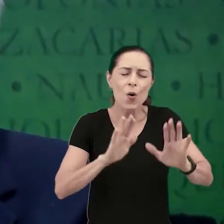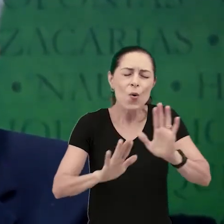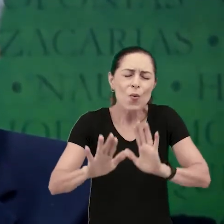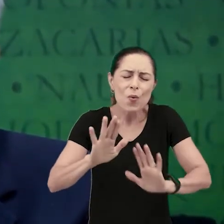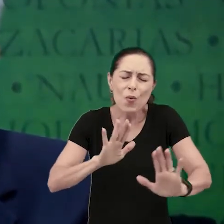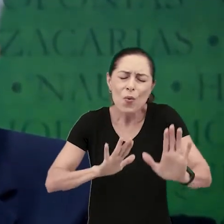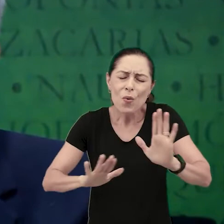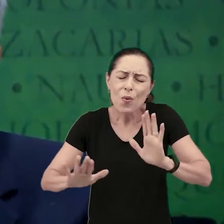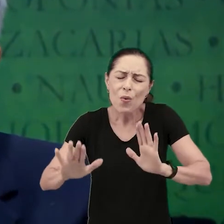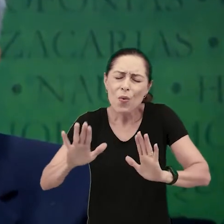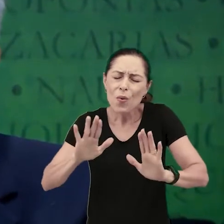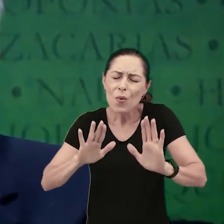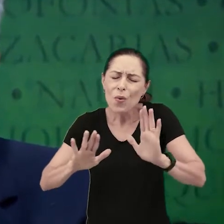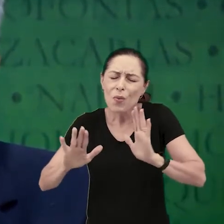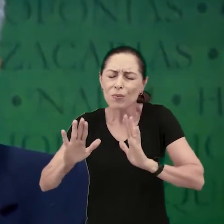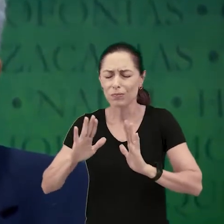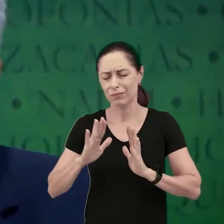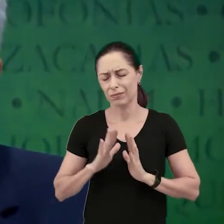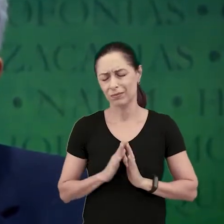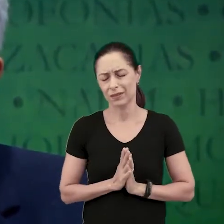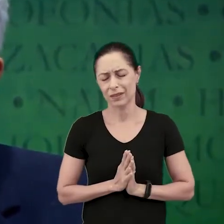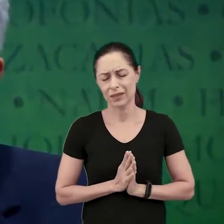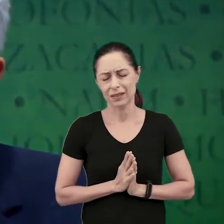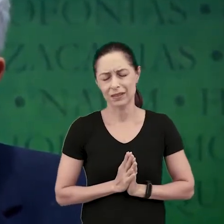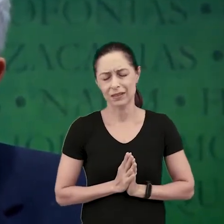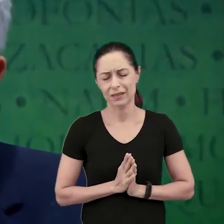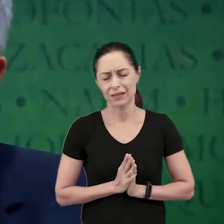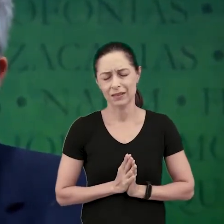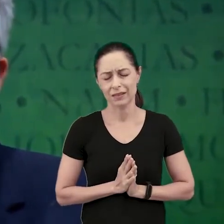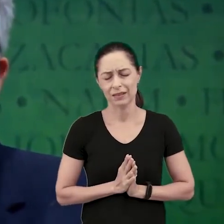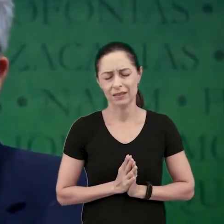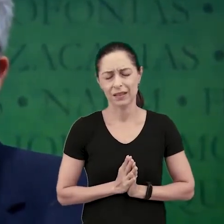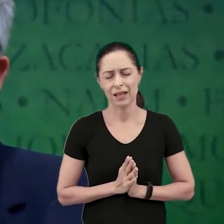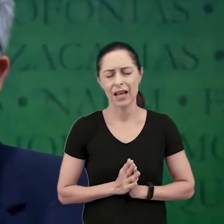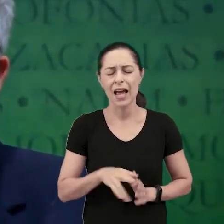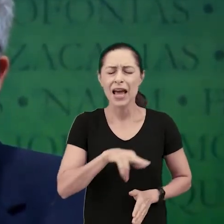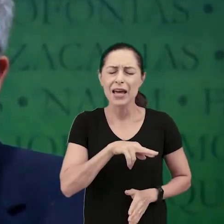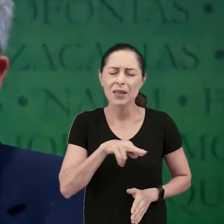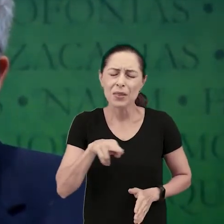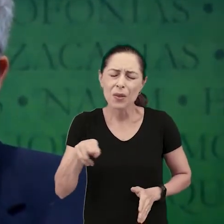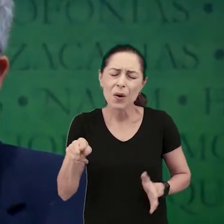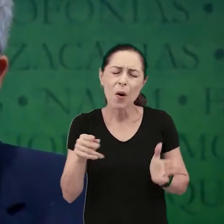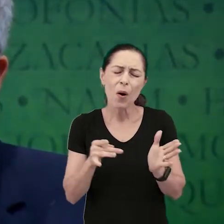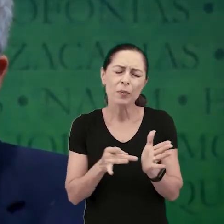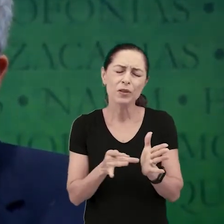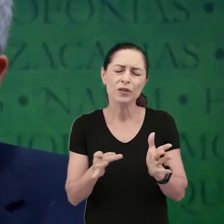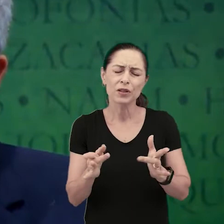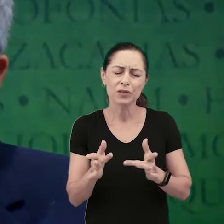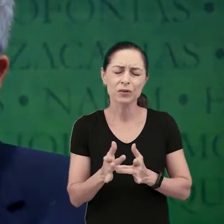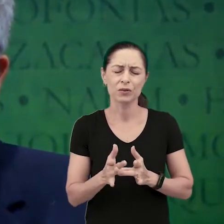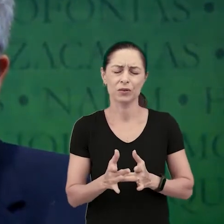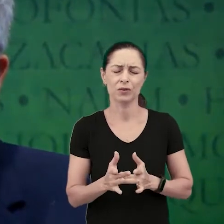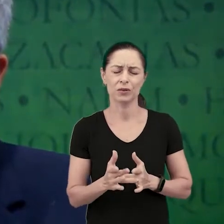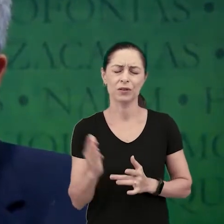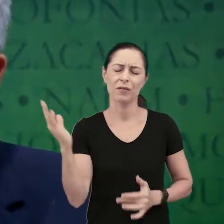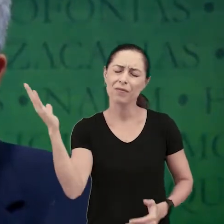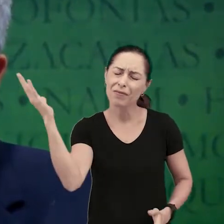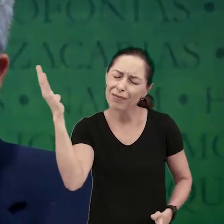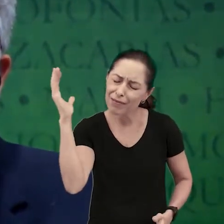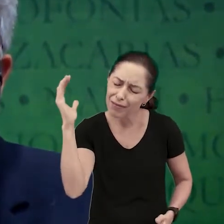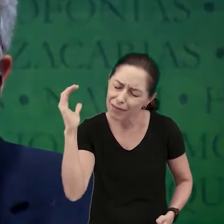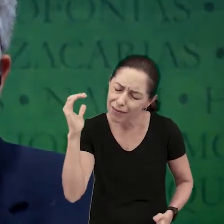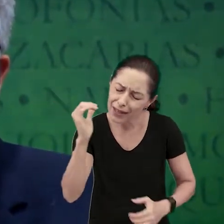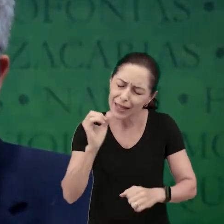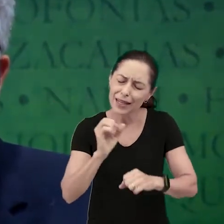nós, com a Tua vara vem nos apacentar, em nome de Jesus, vem trazer cura para aquela que